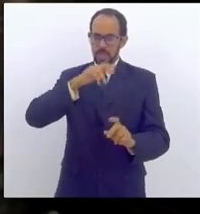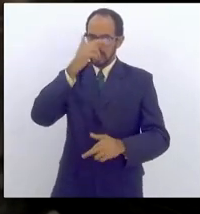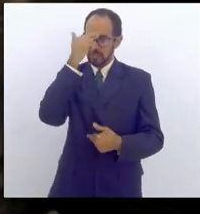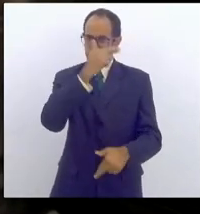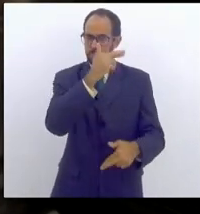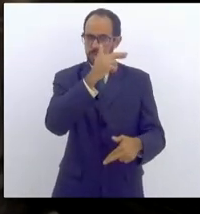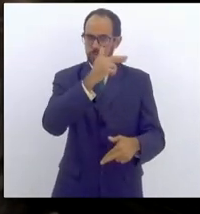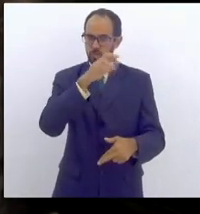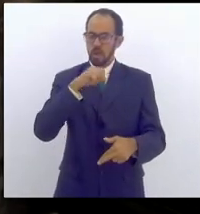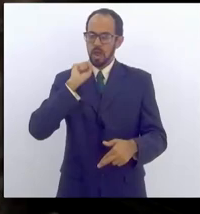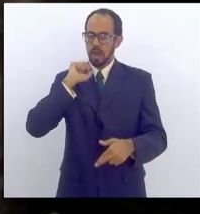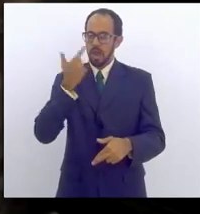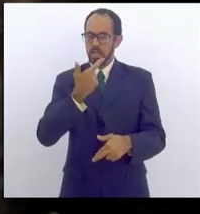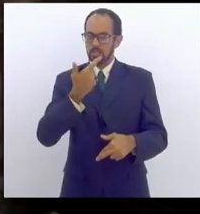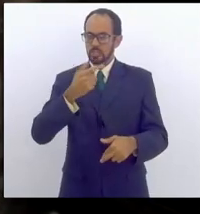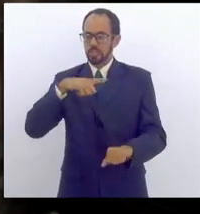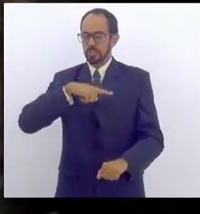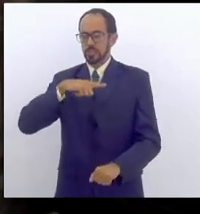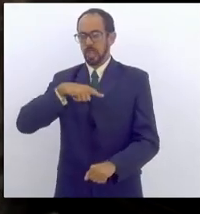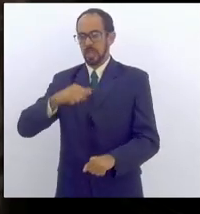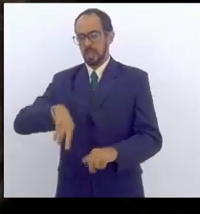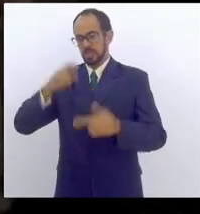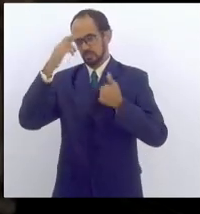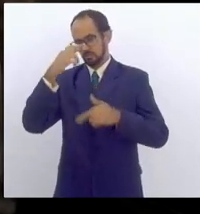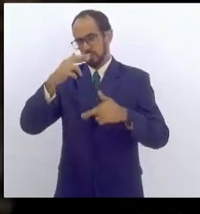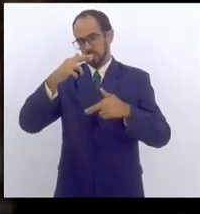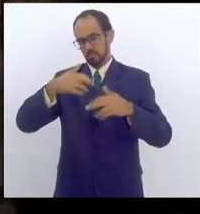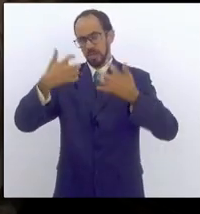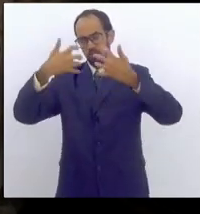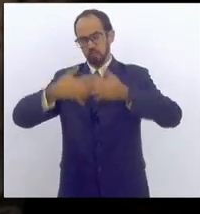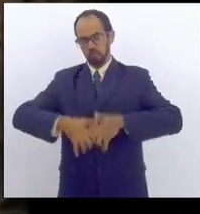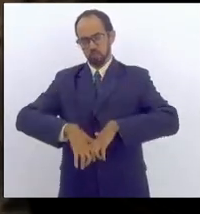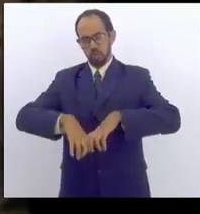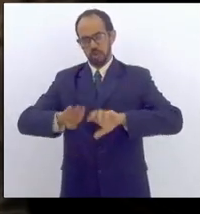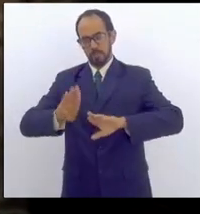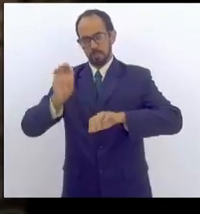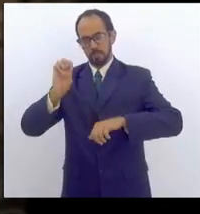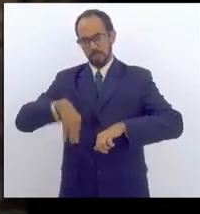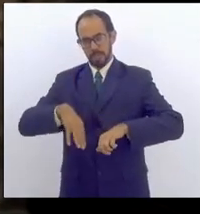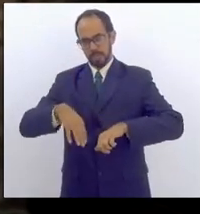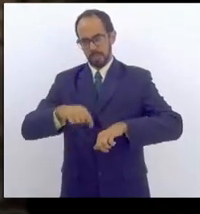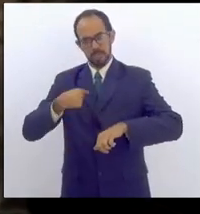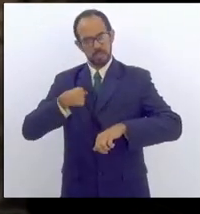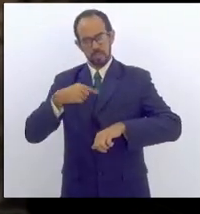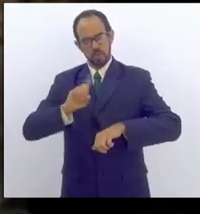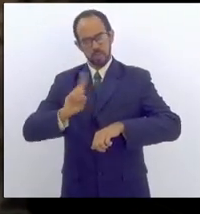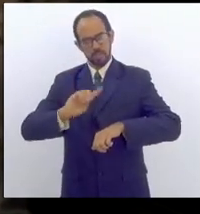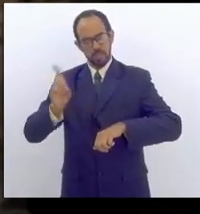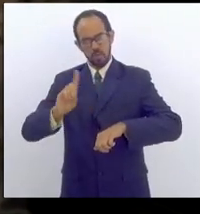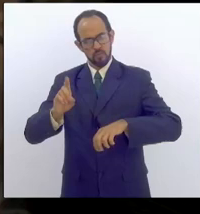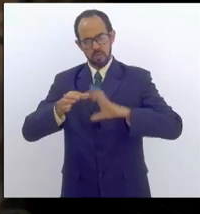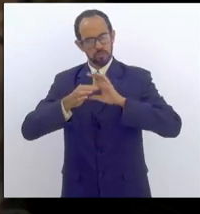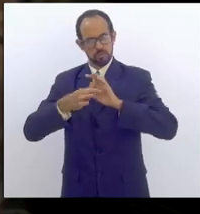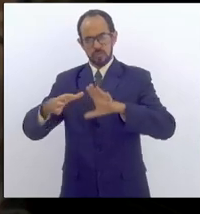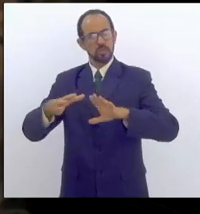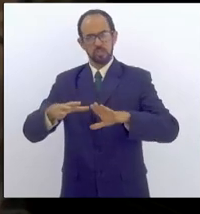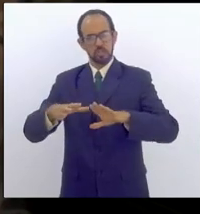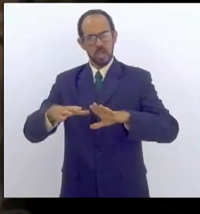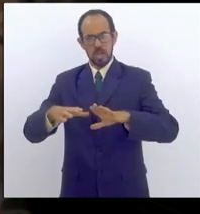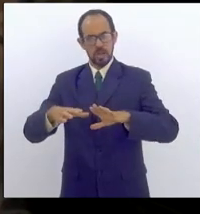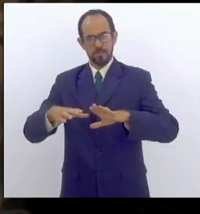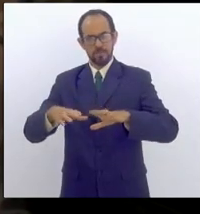respeito para que o parlamento funcione de maneira concreta e disso não abriremos mão, inclusive,